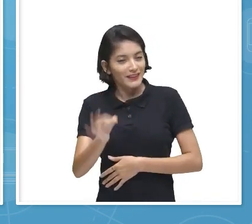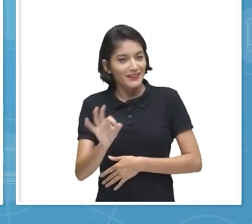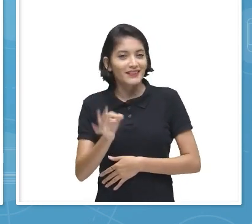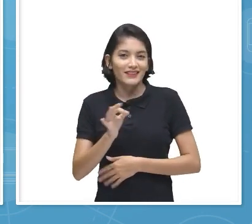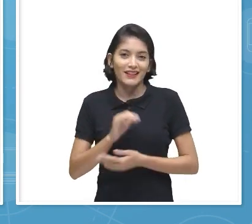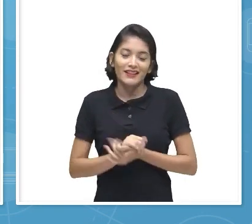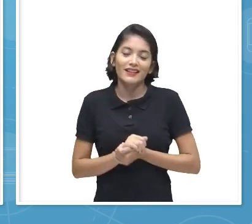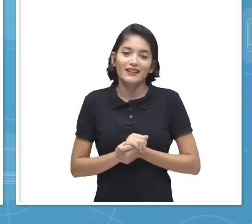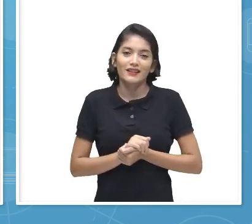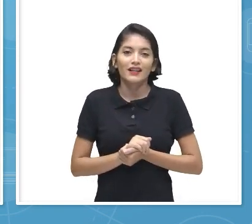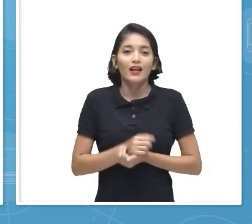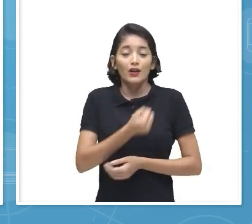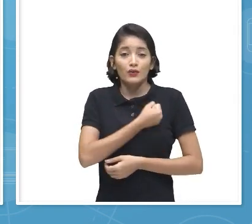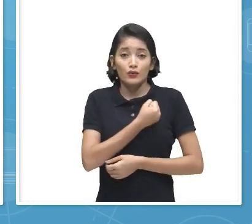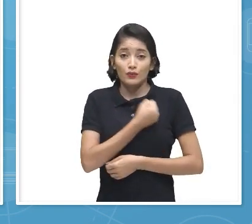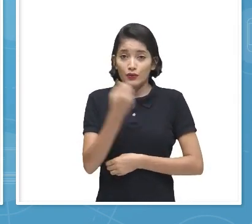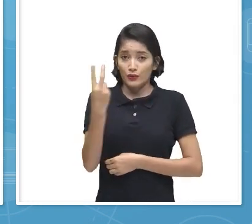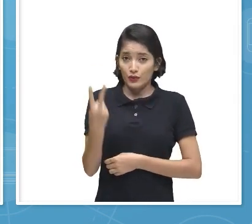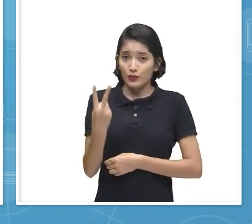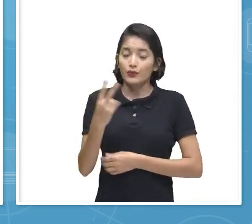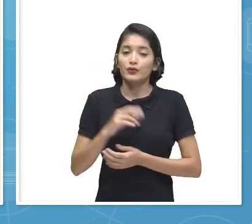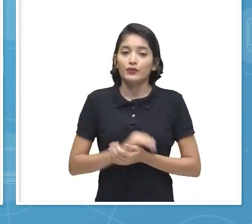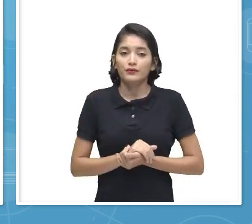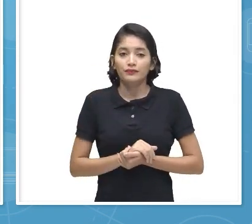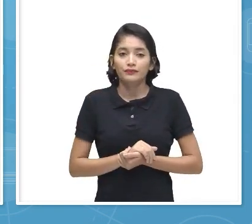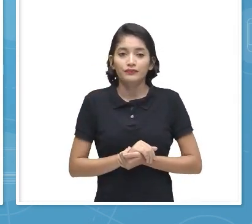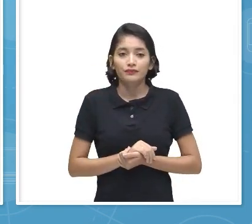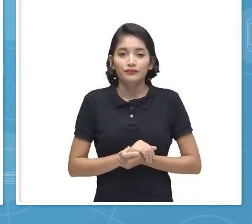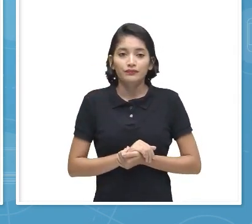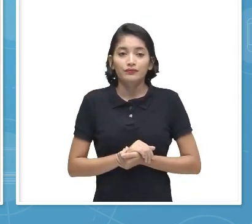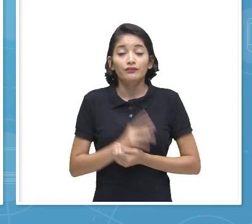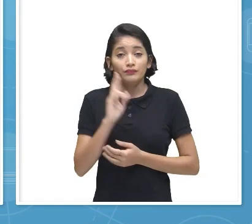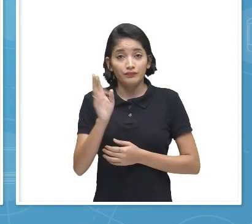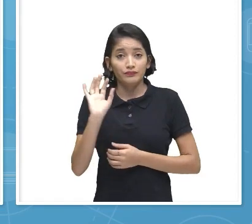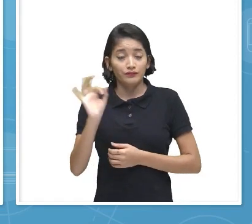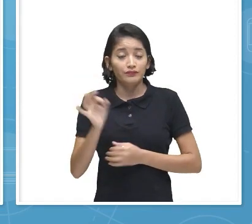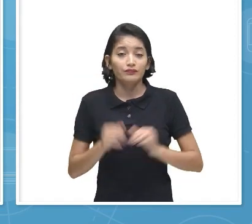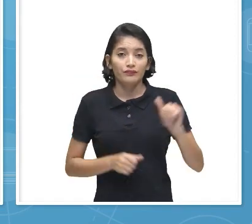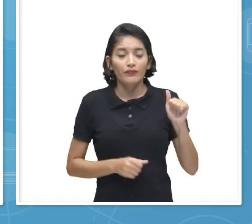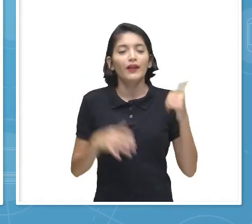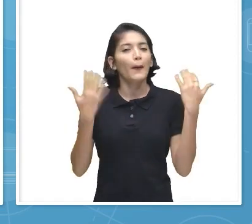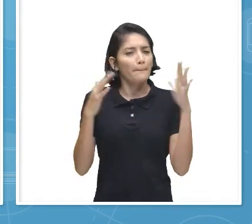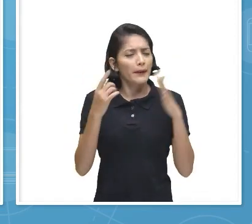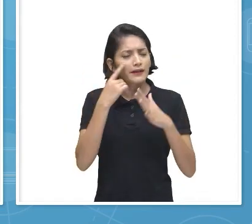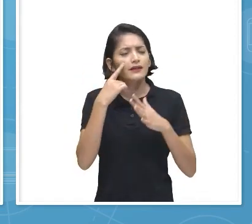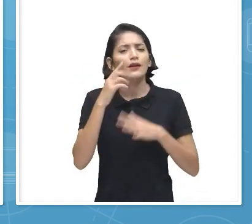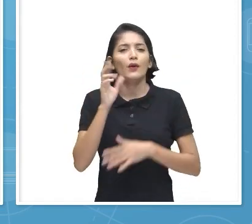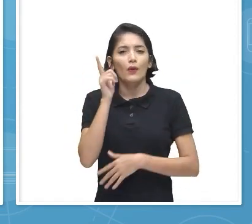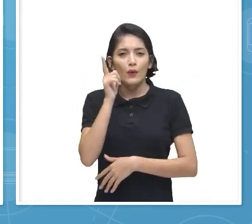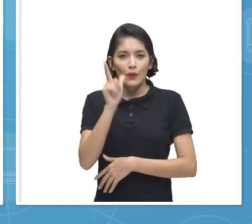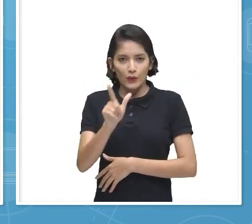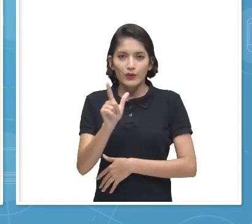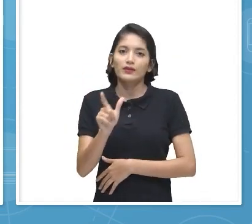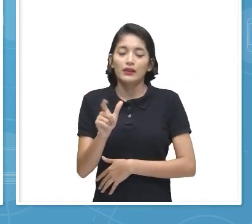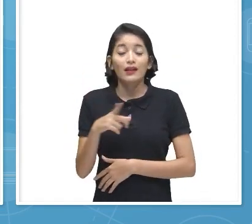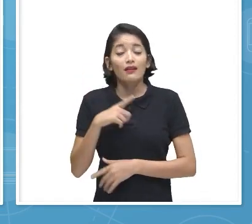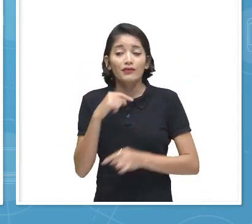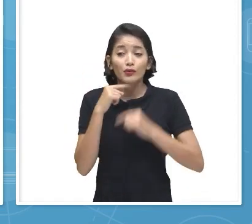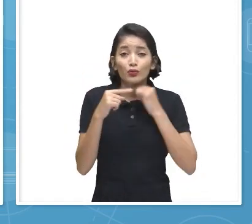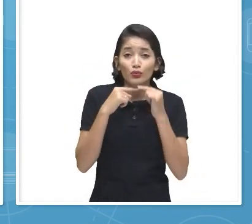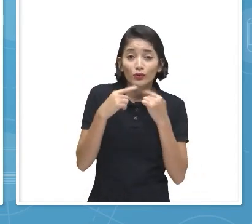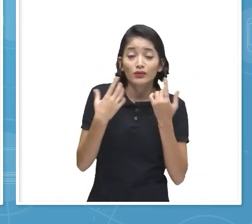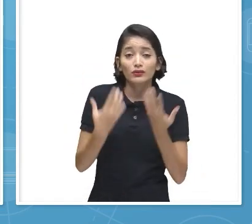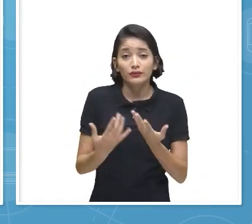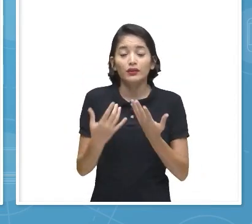correta da questão 2. Então, questão 2, letra A. Parabéns para quem conseguiu identificar, eu vi que muitas dúvidas ficaram.